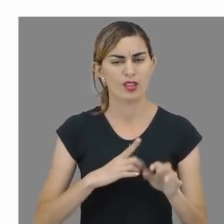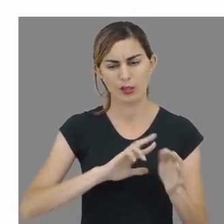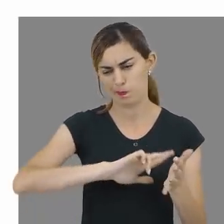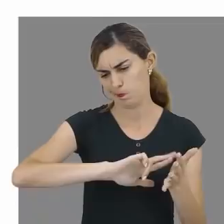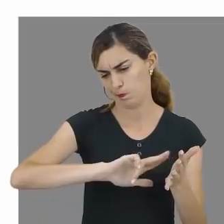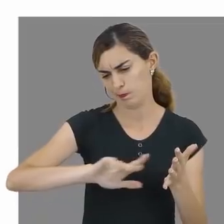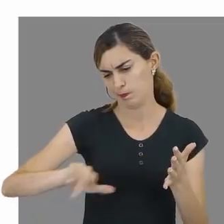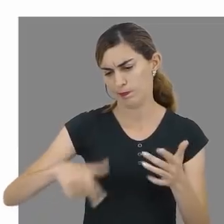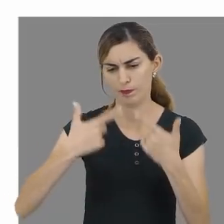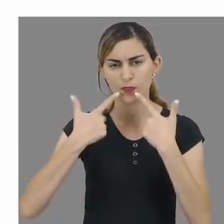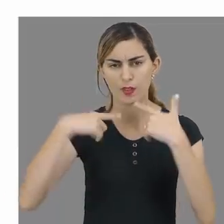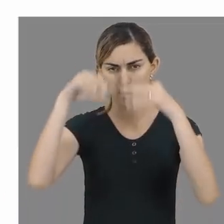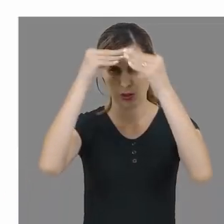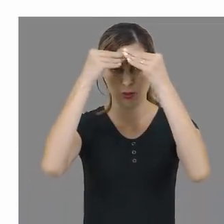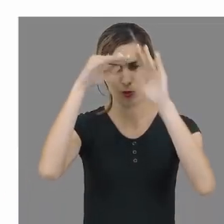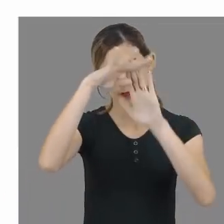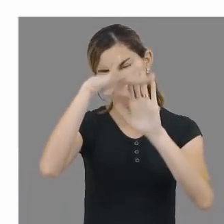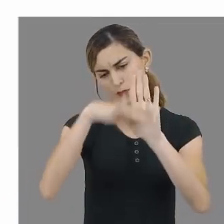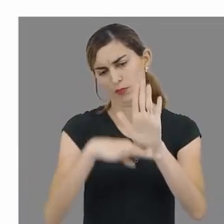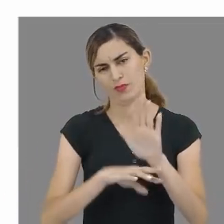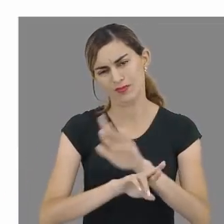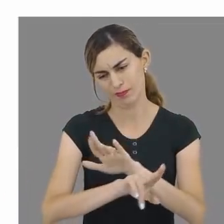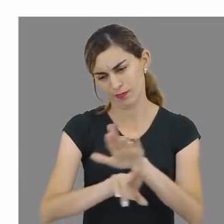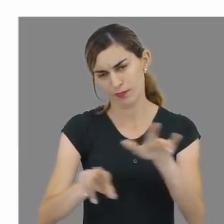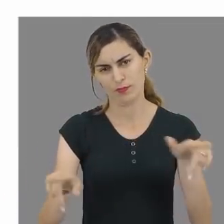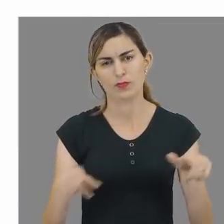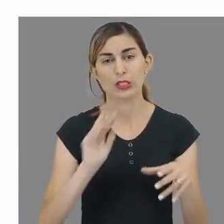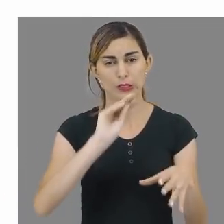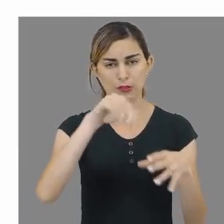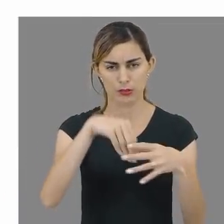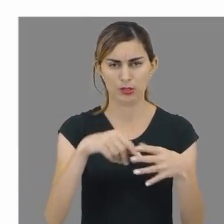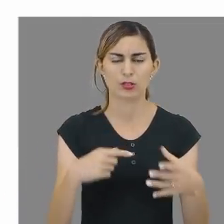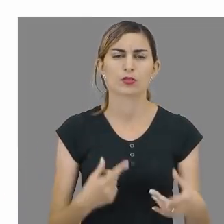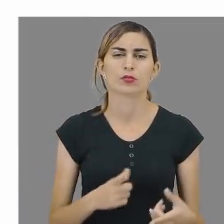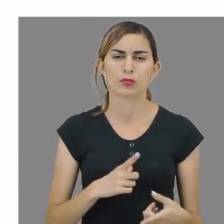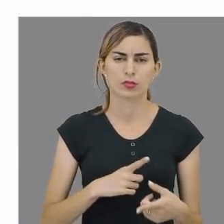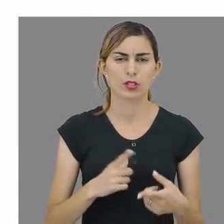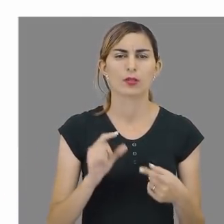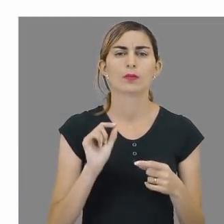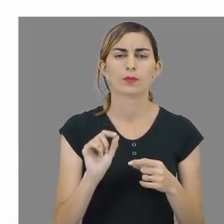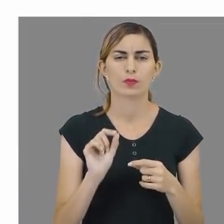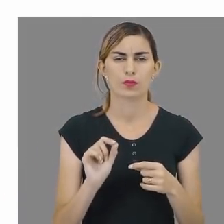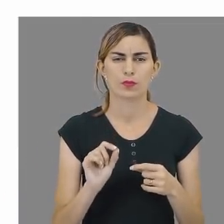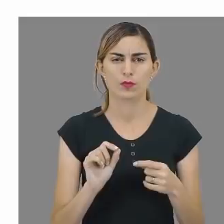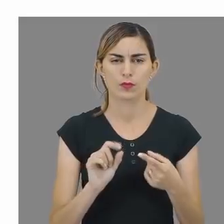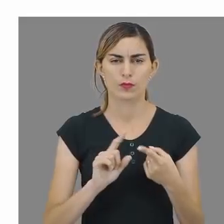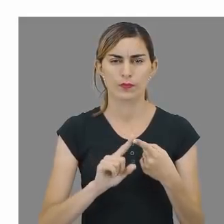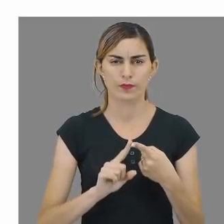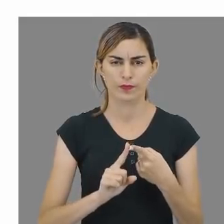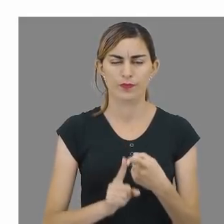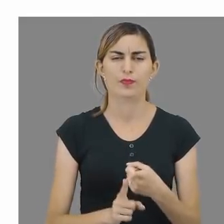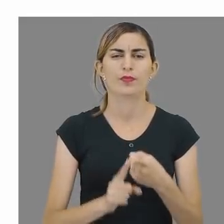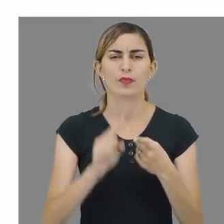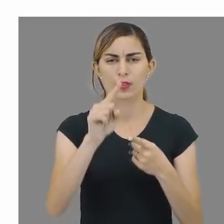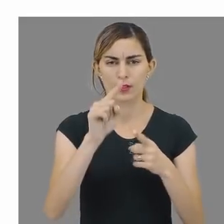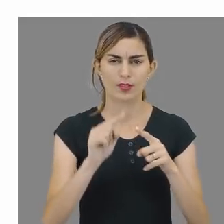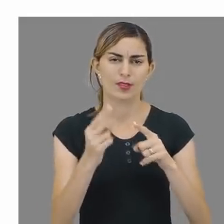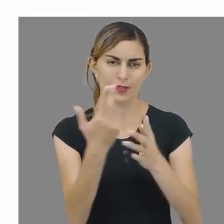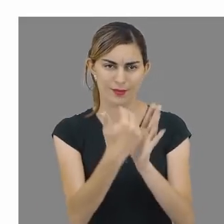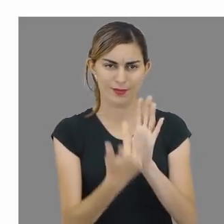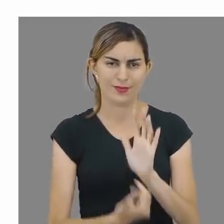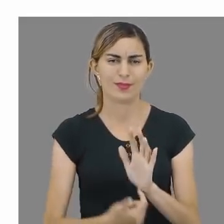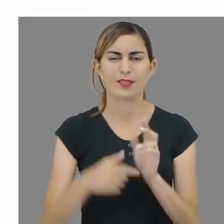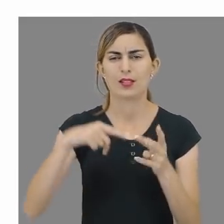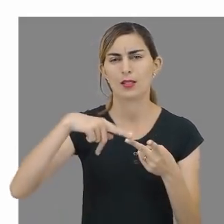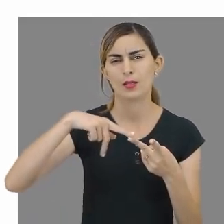Existem diversas linguagens de programação. Dentre elas, está o Assembly, o